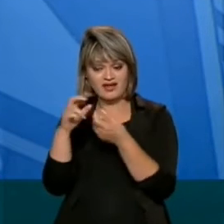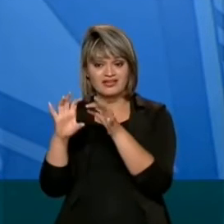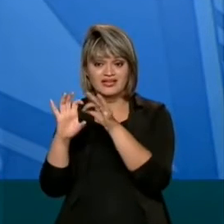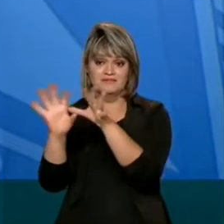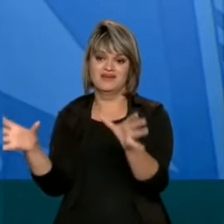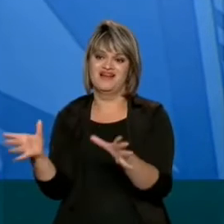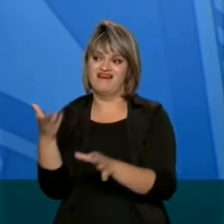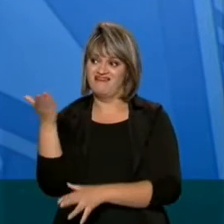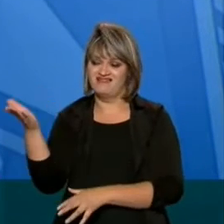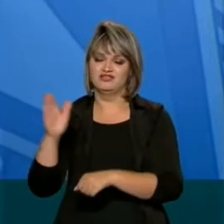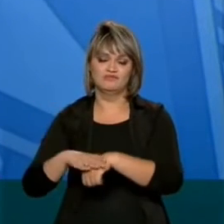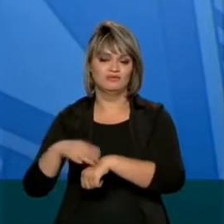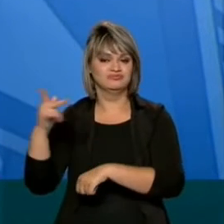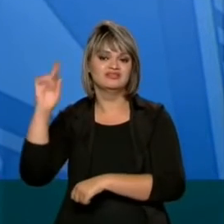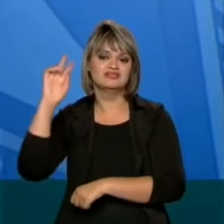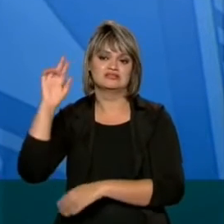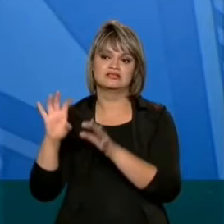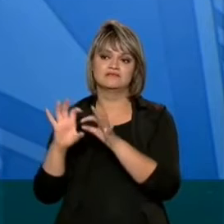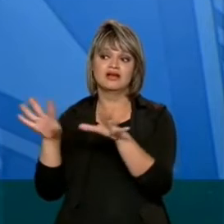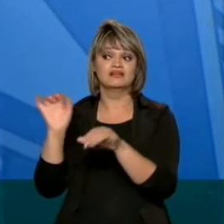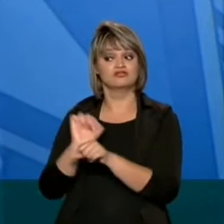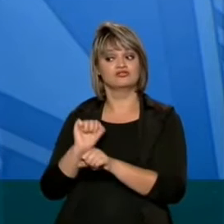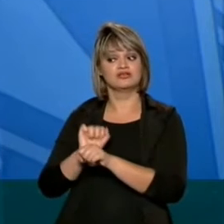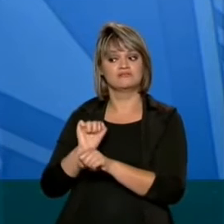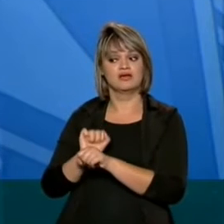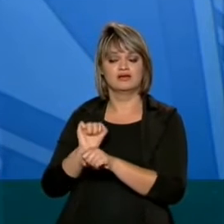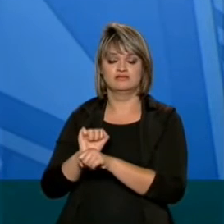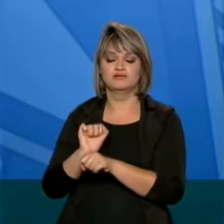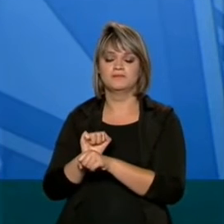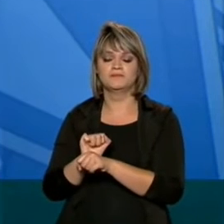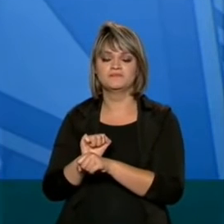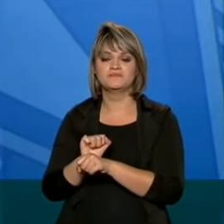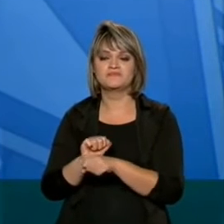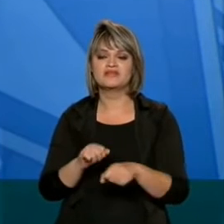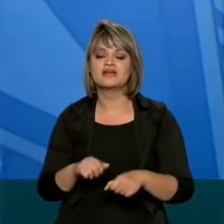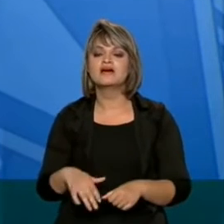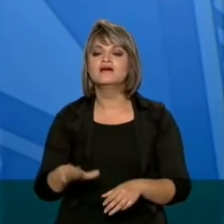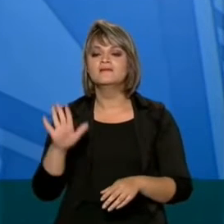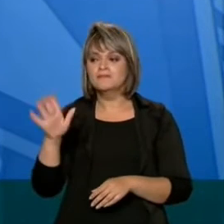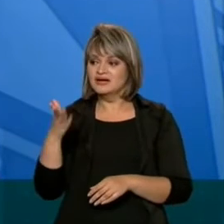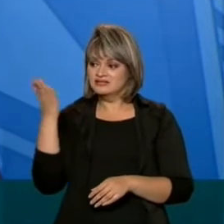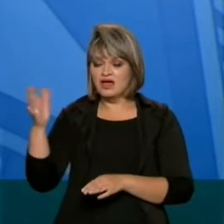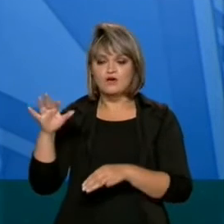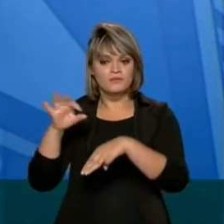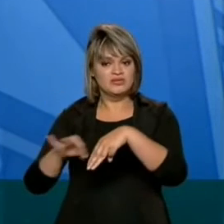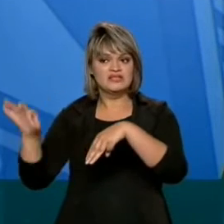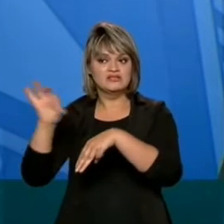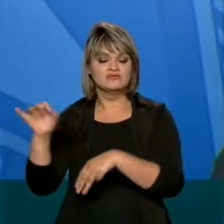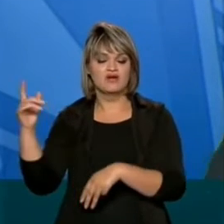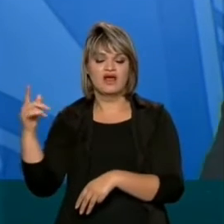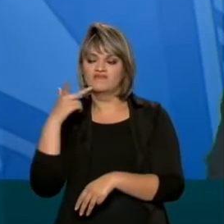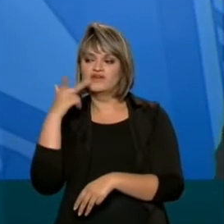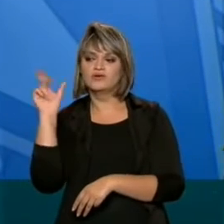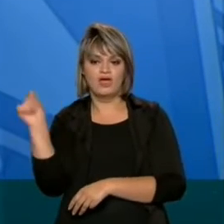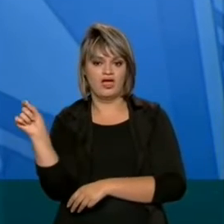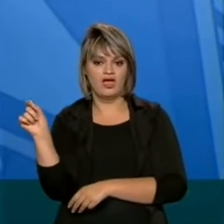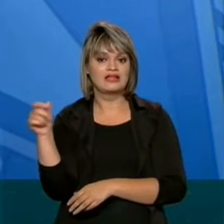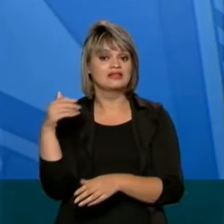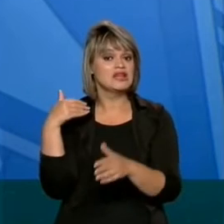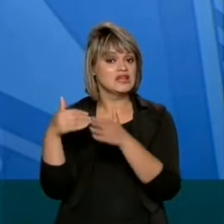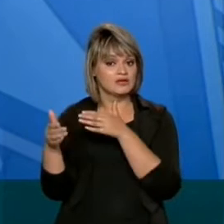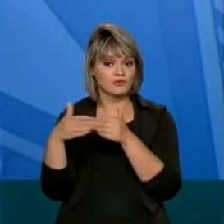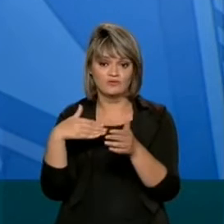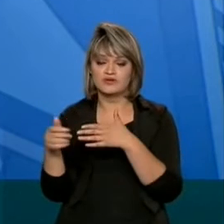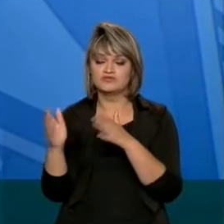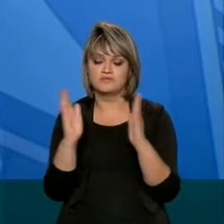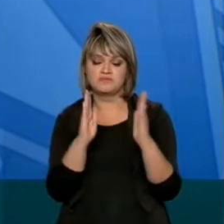gente, obviamente, fica na expectativa, mas um dos ministros, na hora, disse que, independente